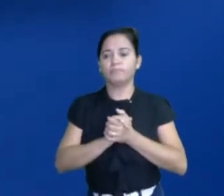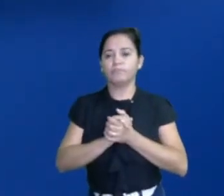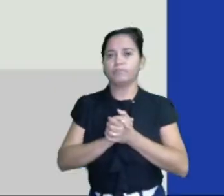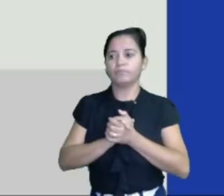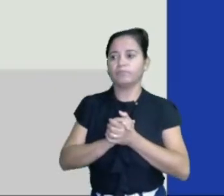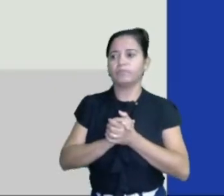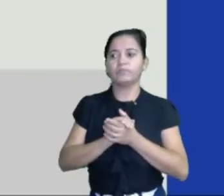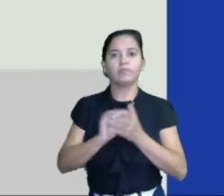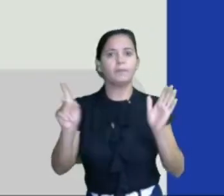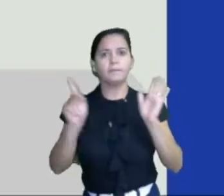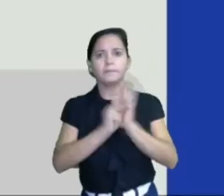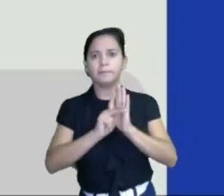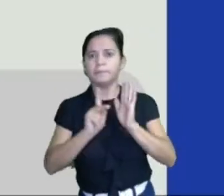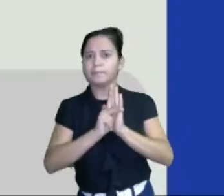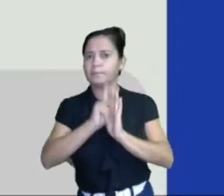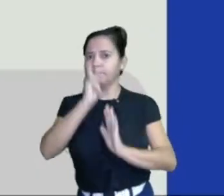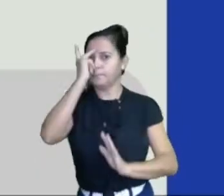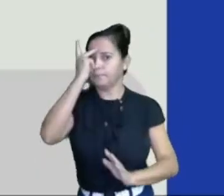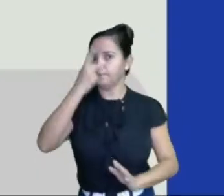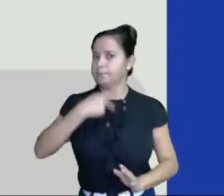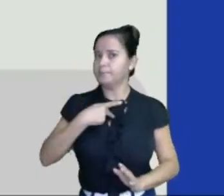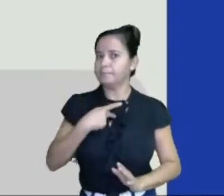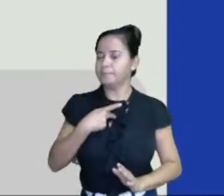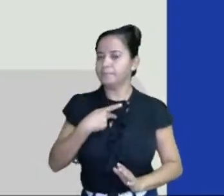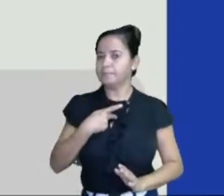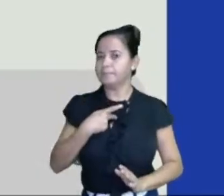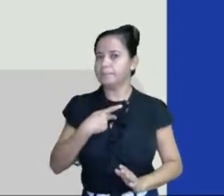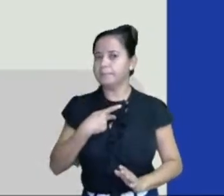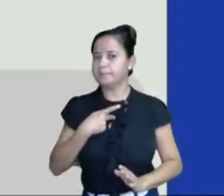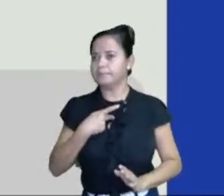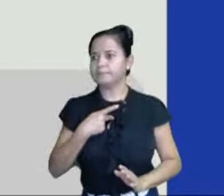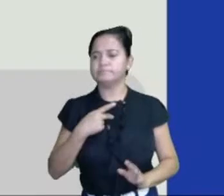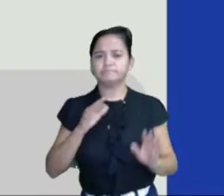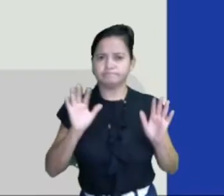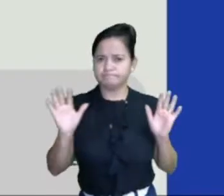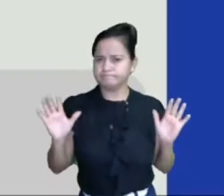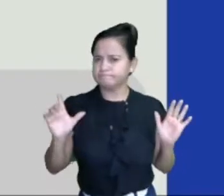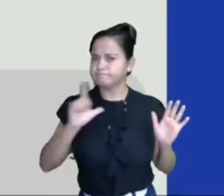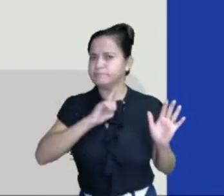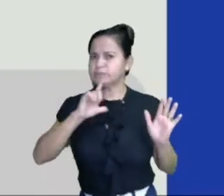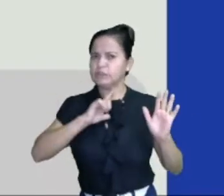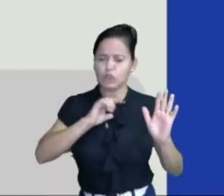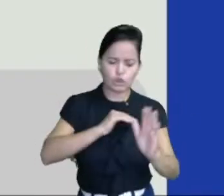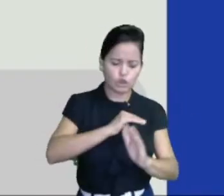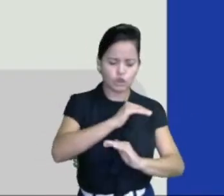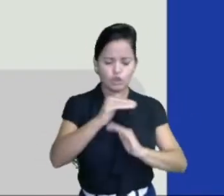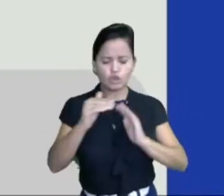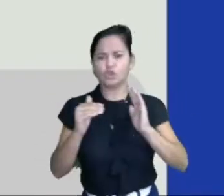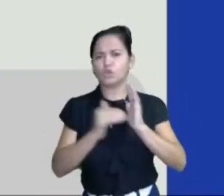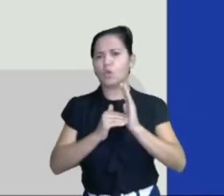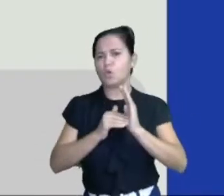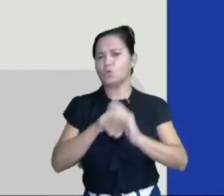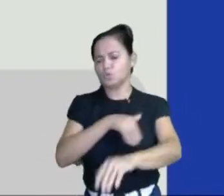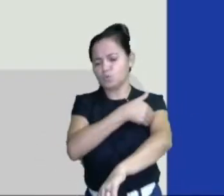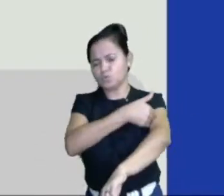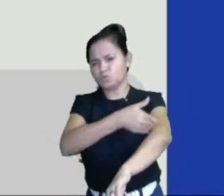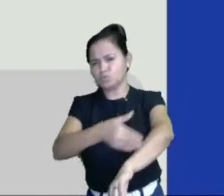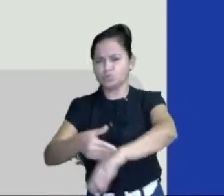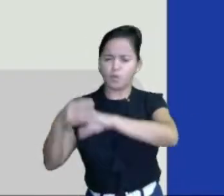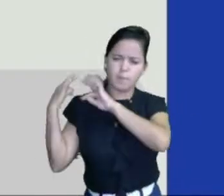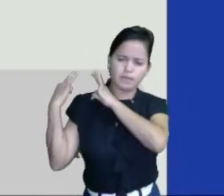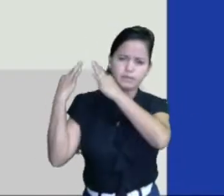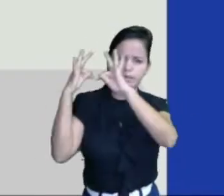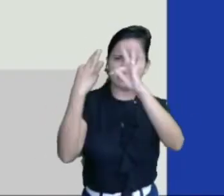Patrimônio pessoal. O patrimônio pessoal inclui todos os objetos, costumes e